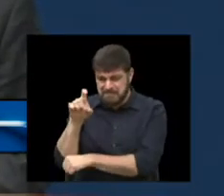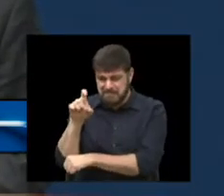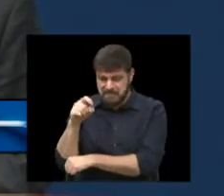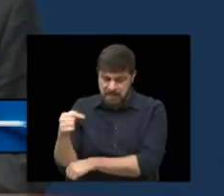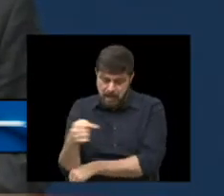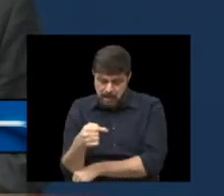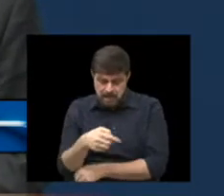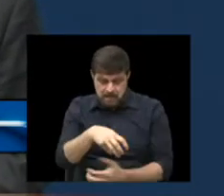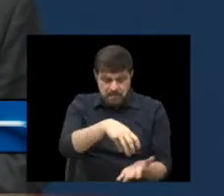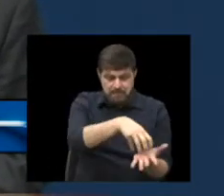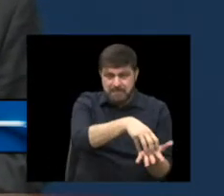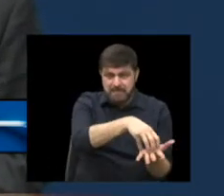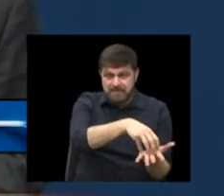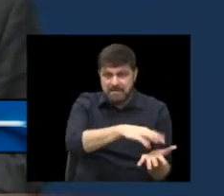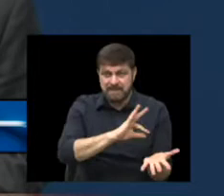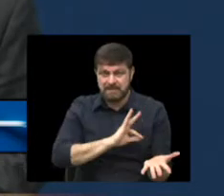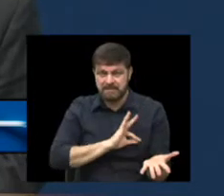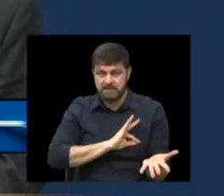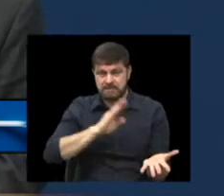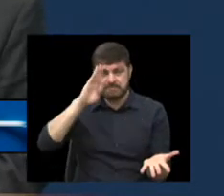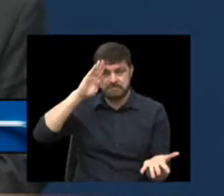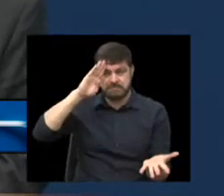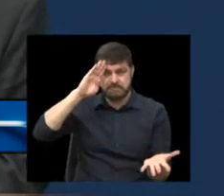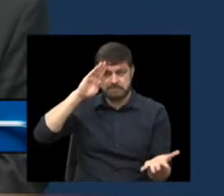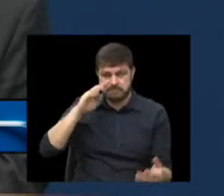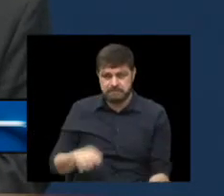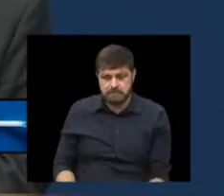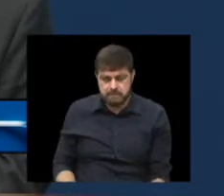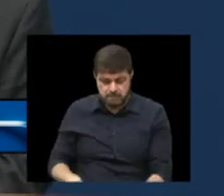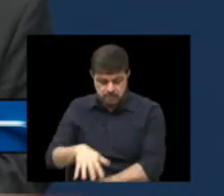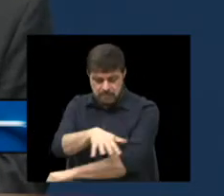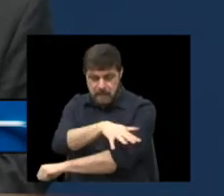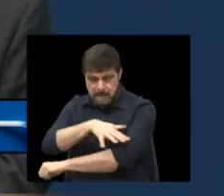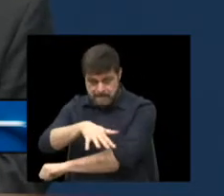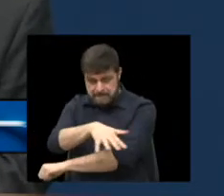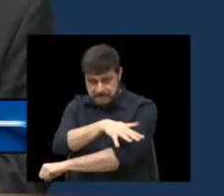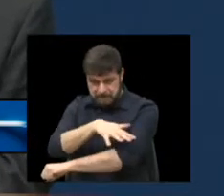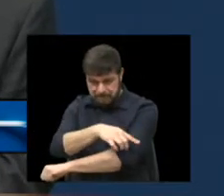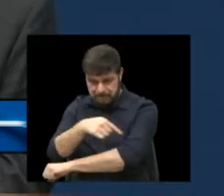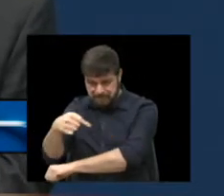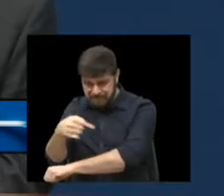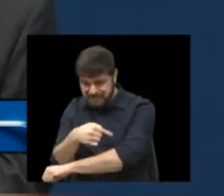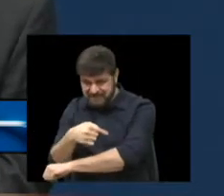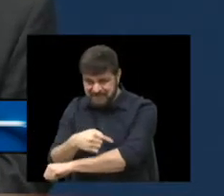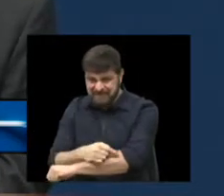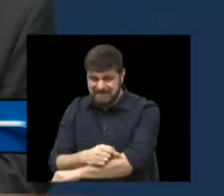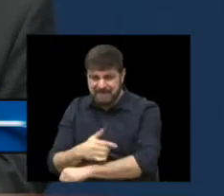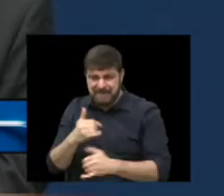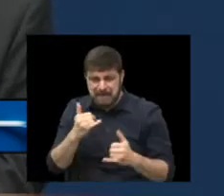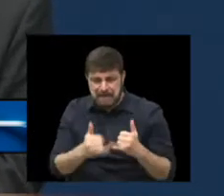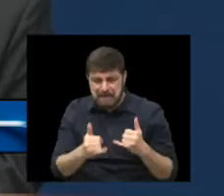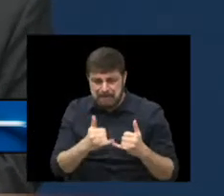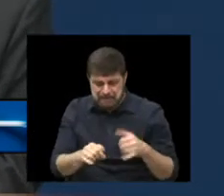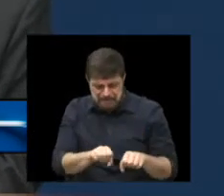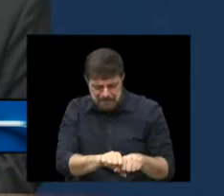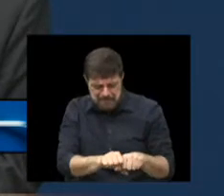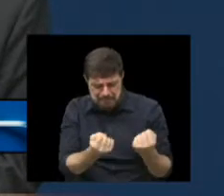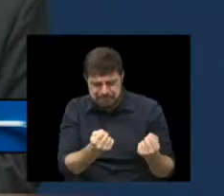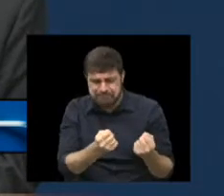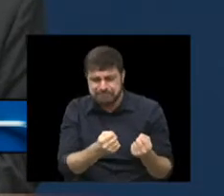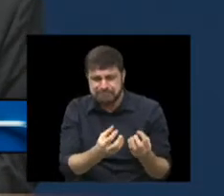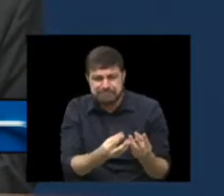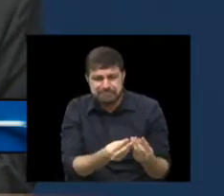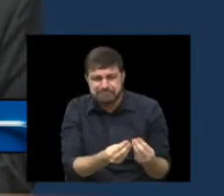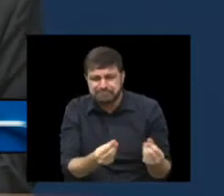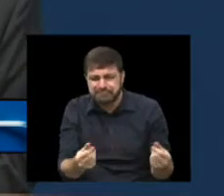Polícia Militar. A praça que cerca o complexo, ela sobrevive em estado terminal, e quando eu me refiro a isso, é pelo uso